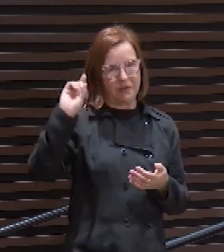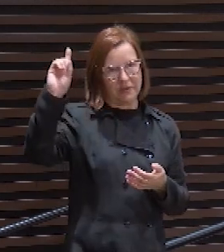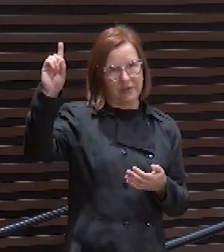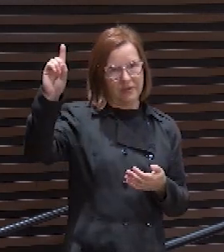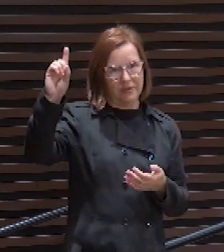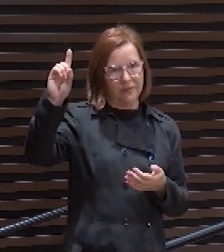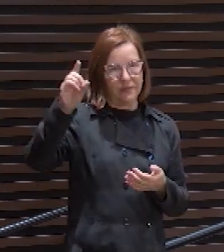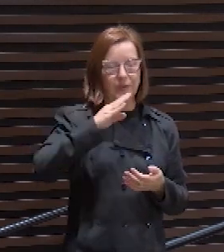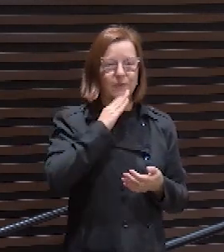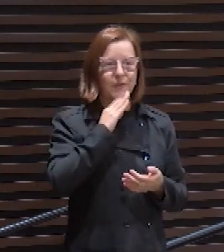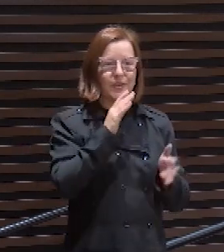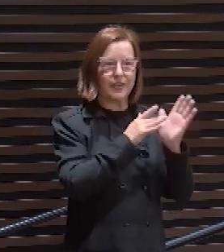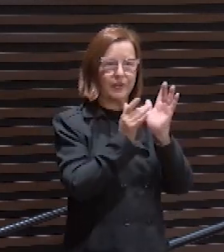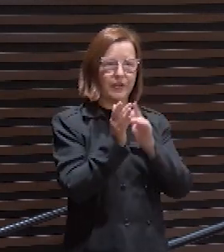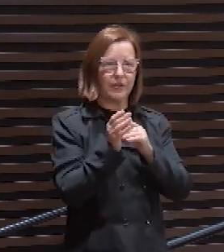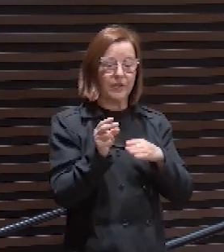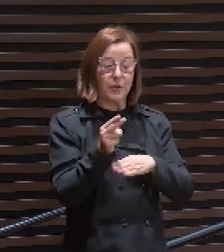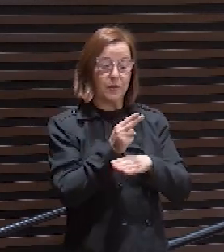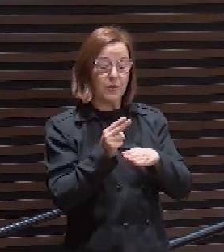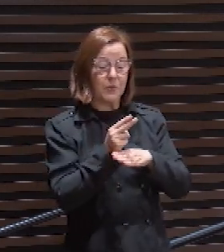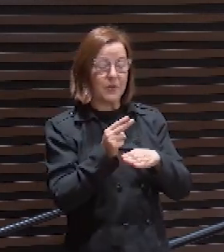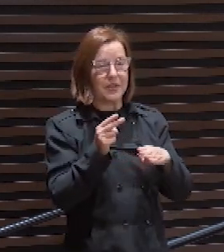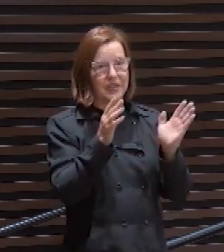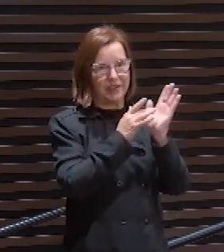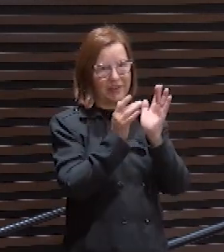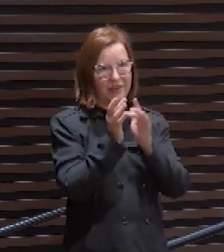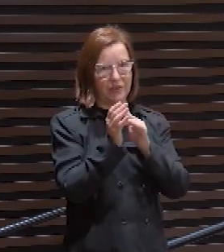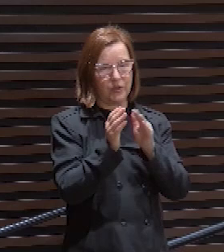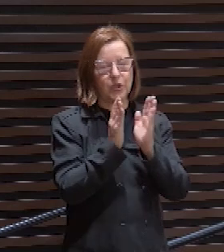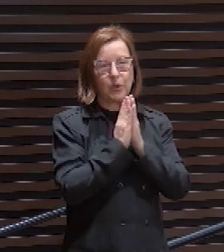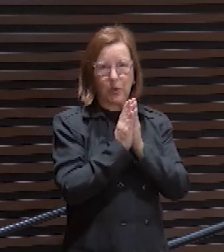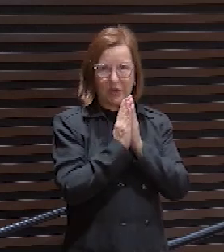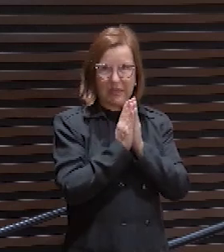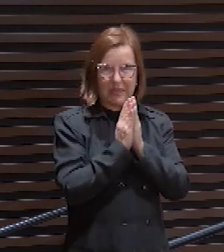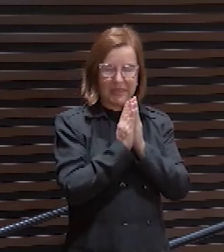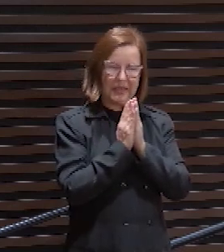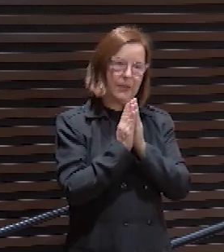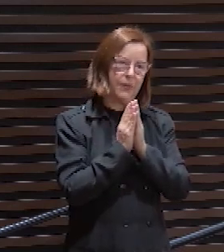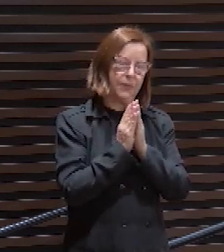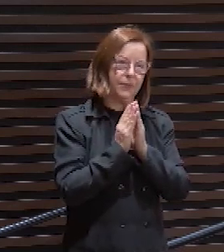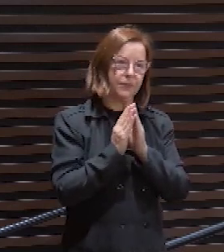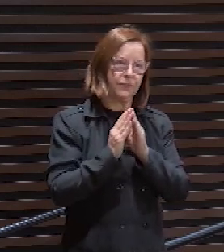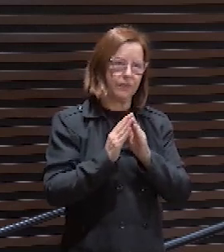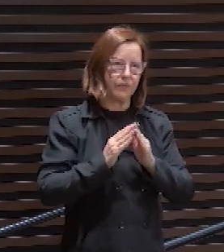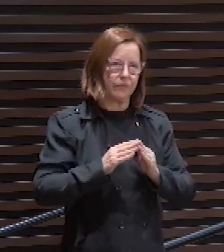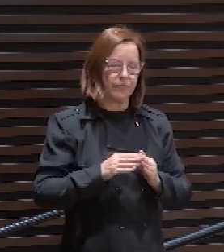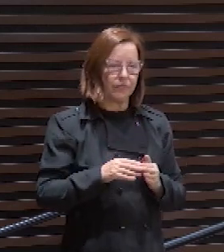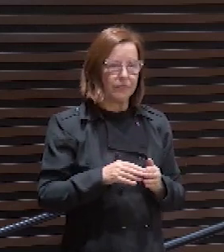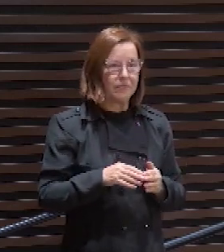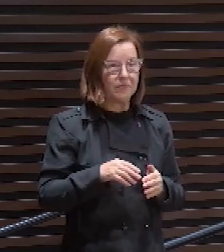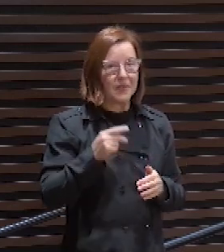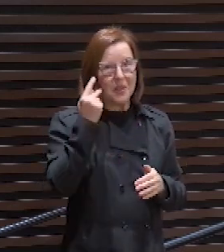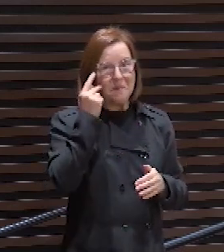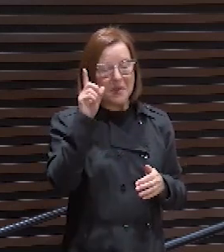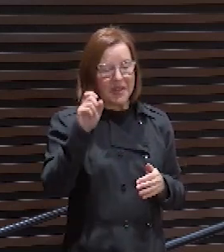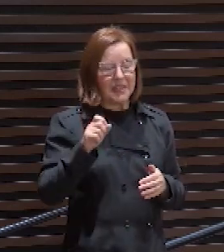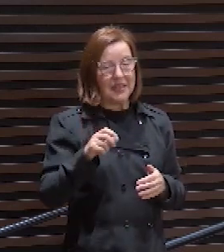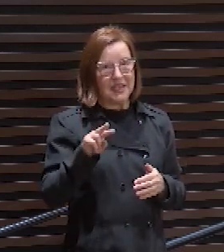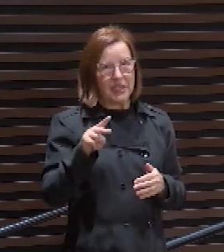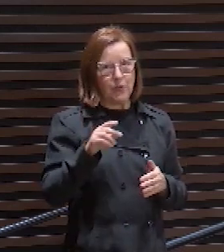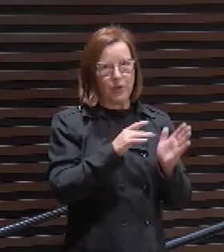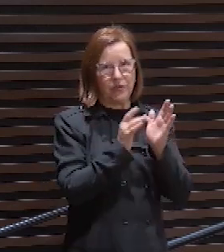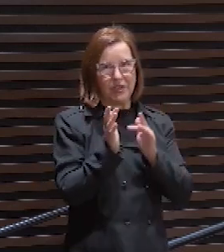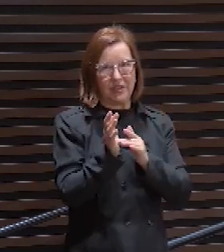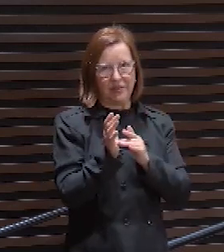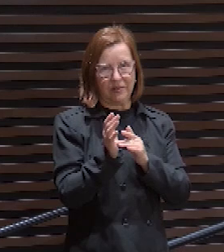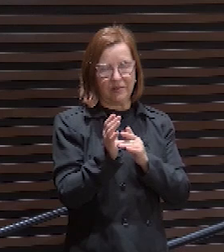E buscarmos, perante a palavra de Deus, em oração, na comunhão dos irmãos, sermos igual a Jesus. Não por nós mesmos, pela